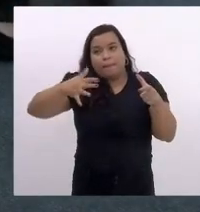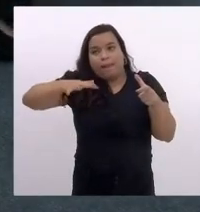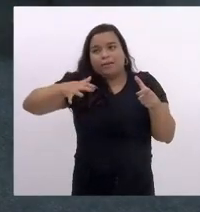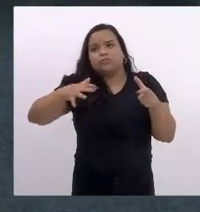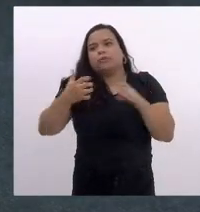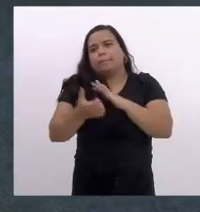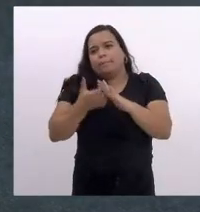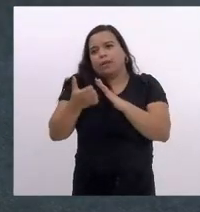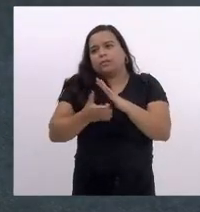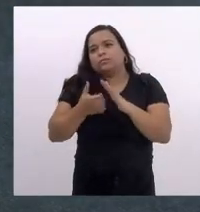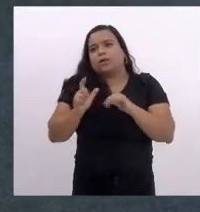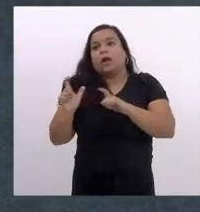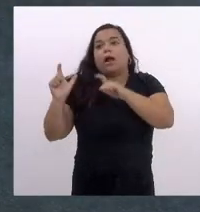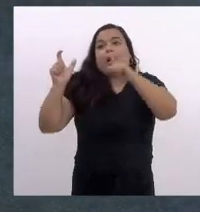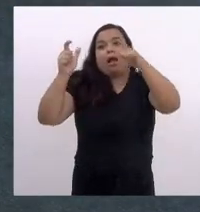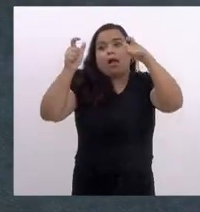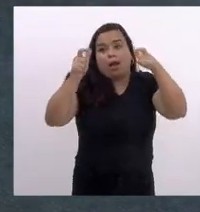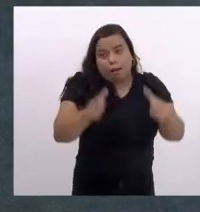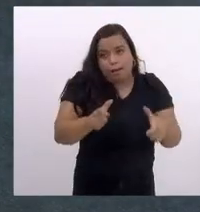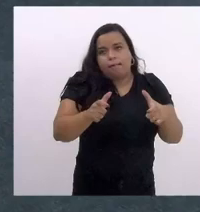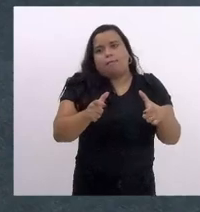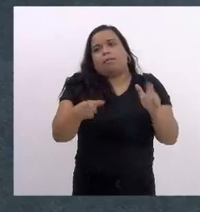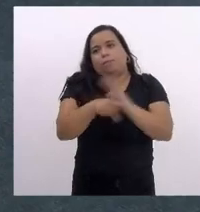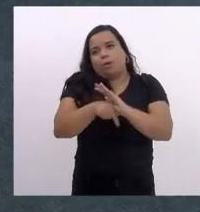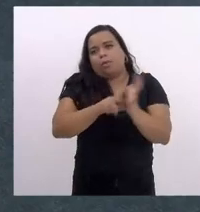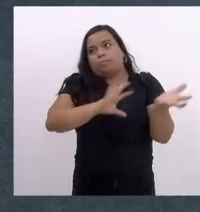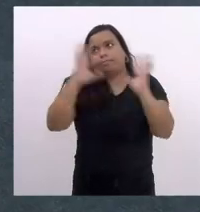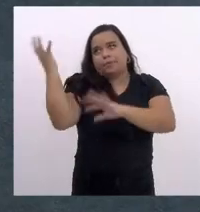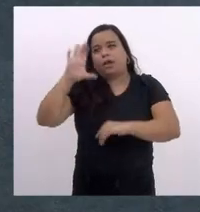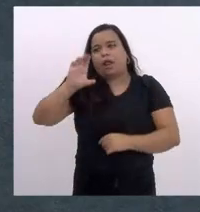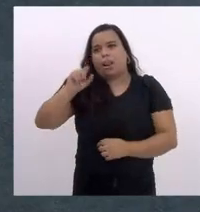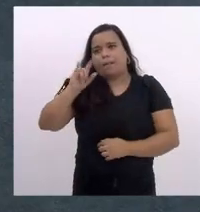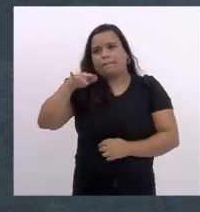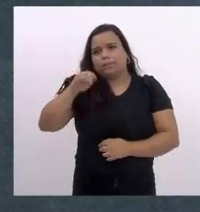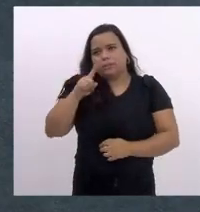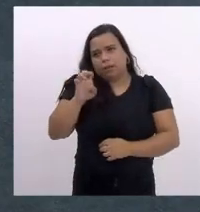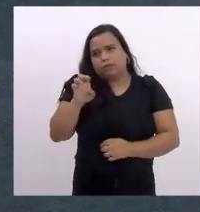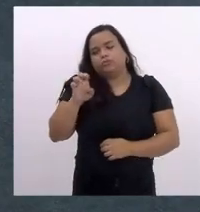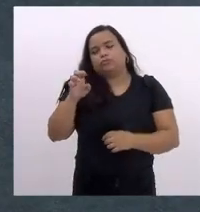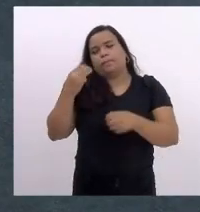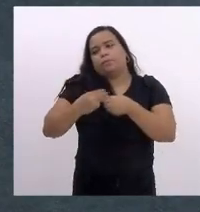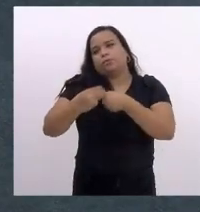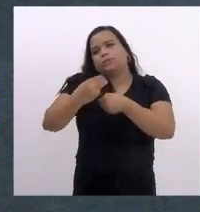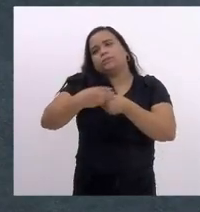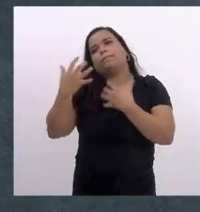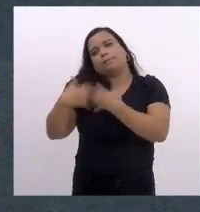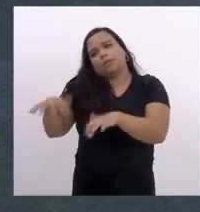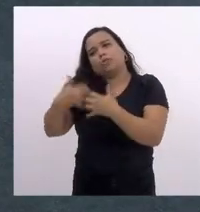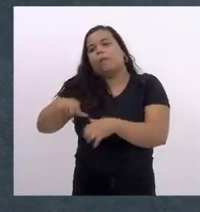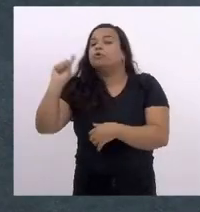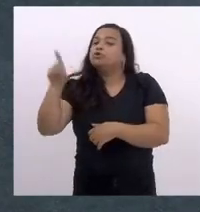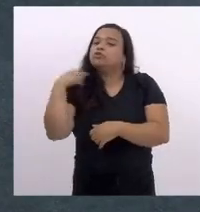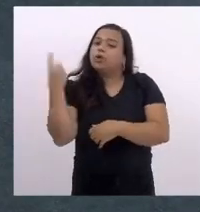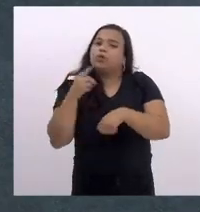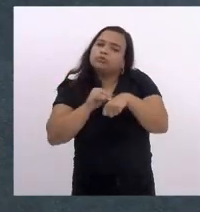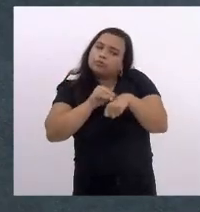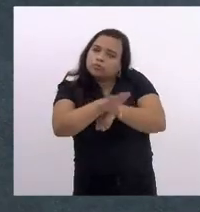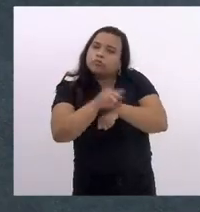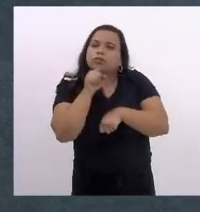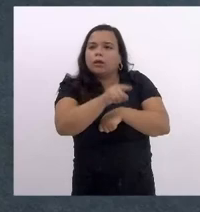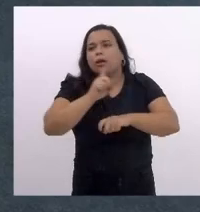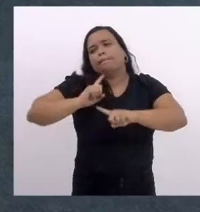pela calamidade pública no município de Petrópolis. Estamos sugerindo essa mediação, uma vez